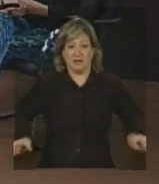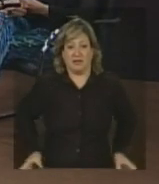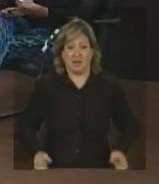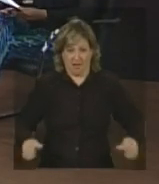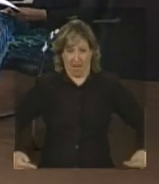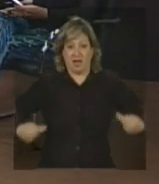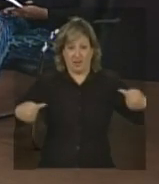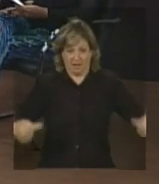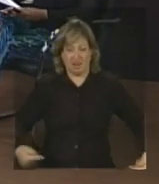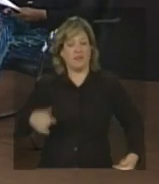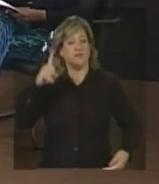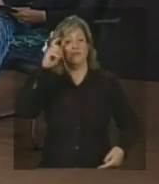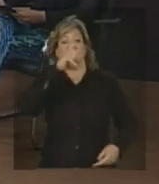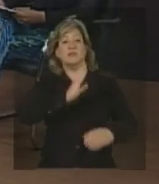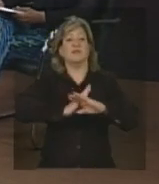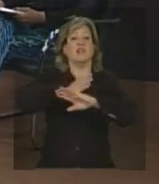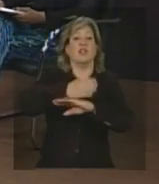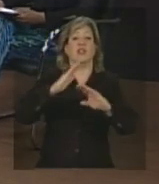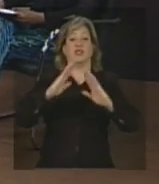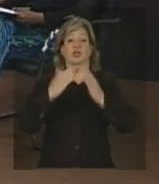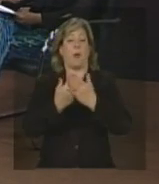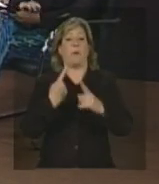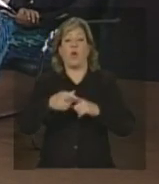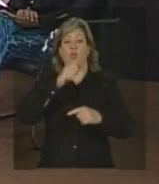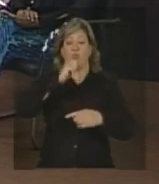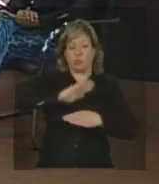e também em termos de atividades, né?